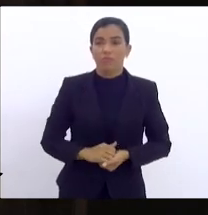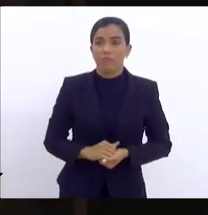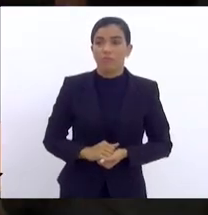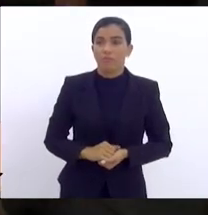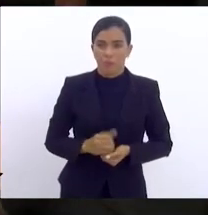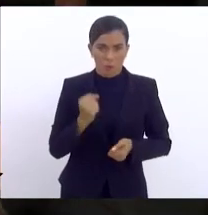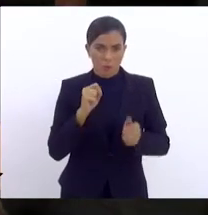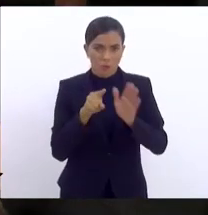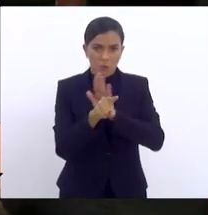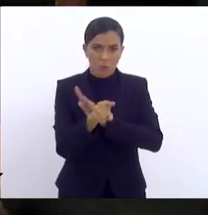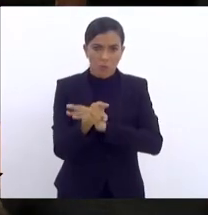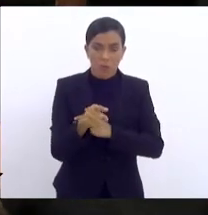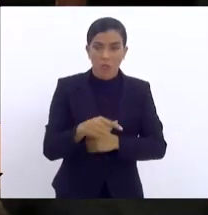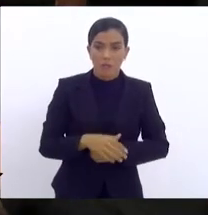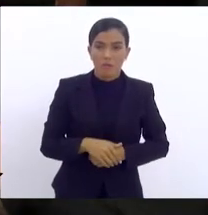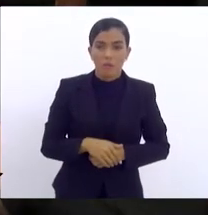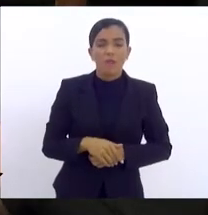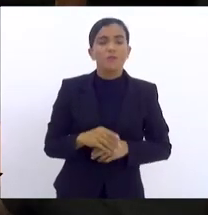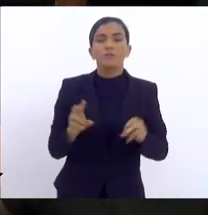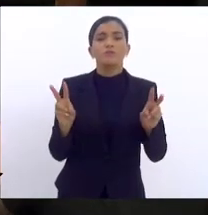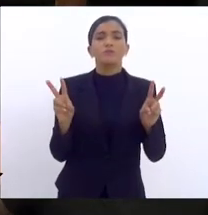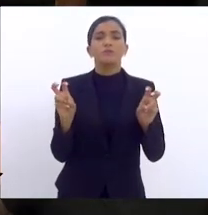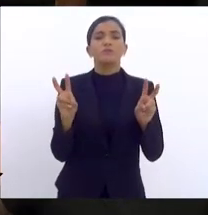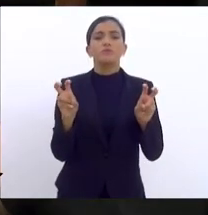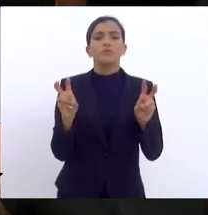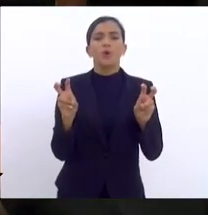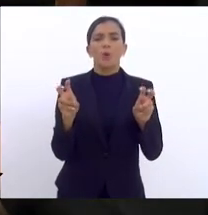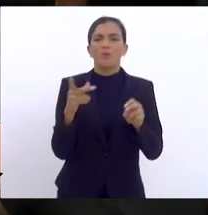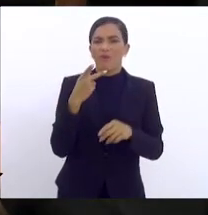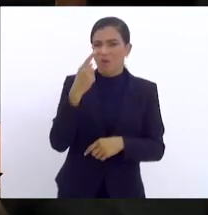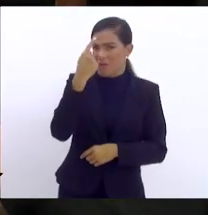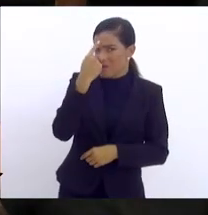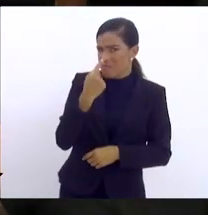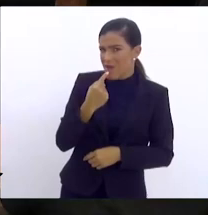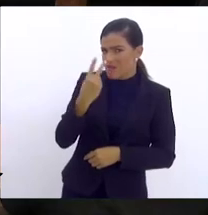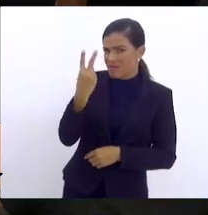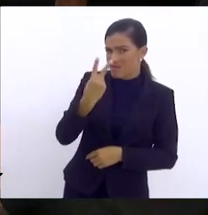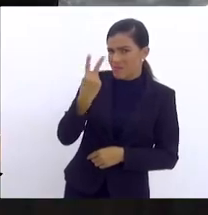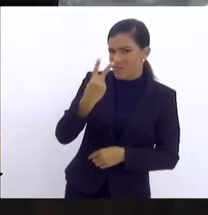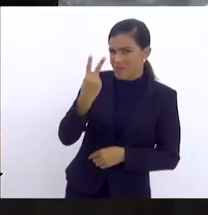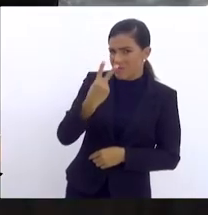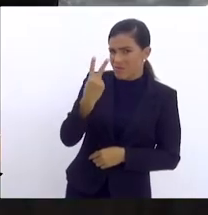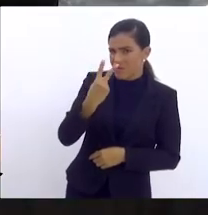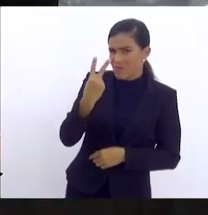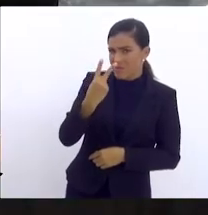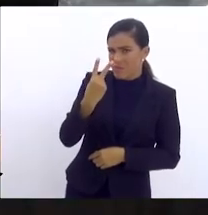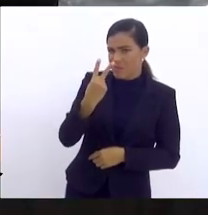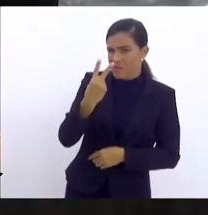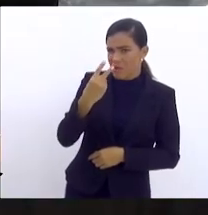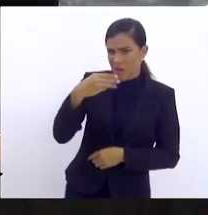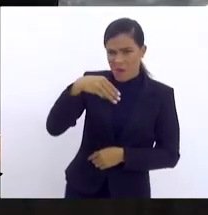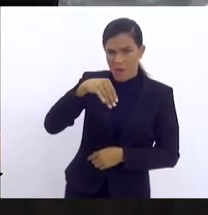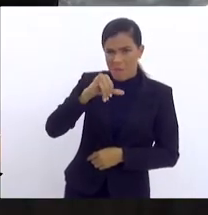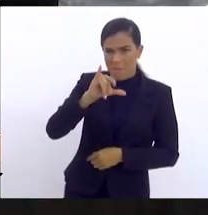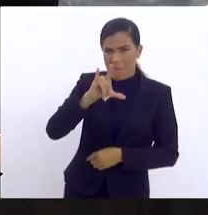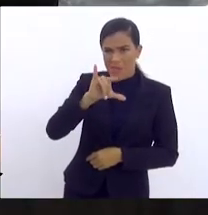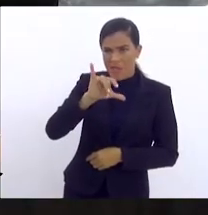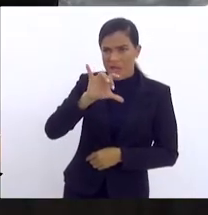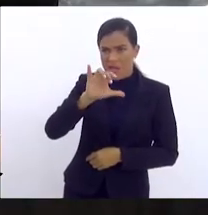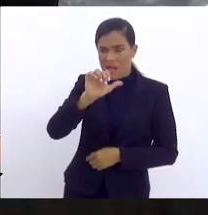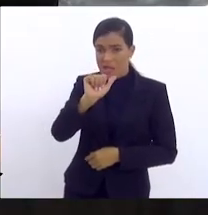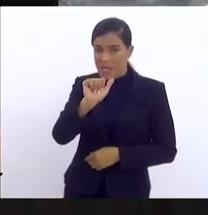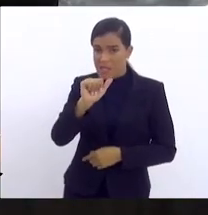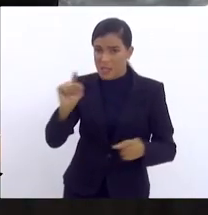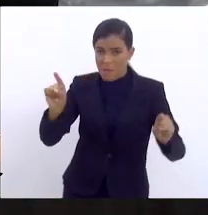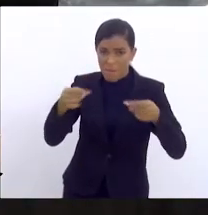não a questão do so falou que aquela imagem a segunda imagem era o milícia milícia mas Melissa